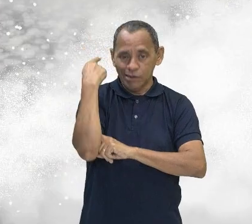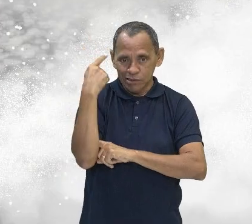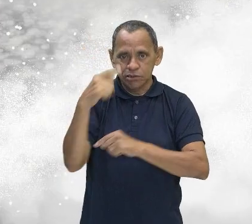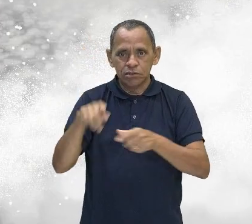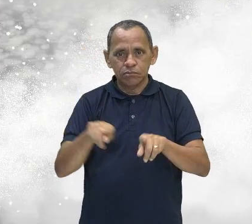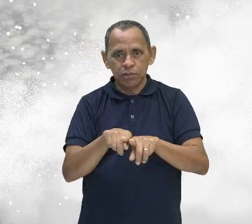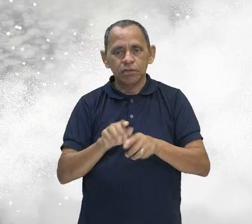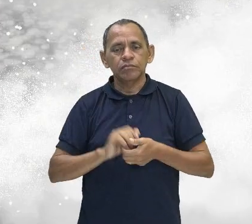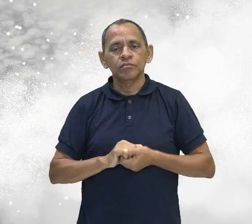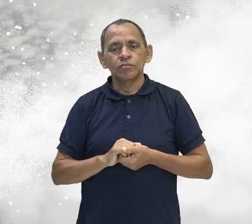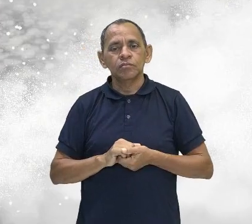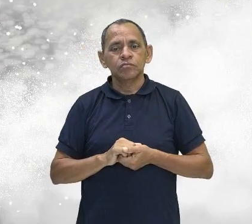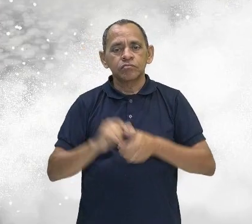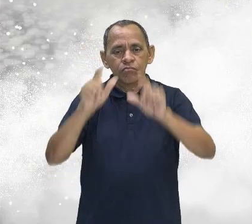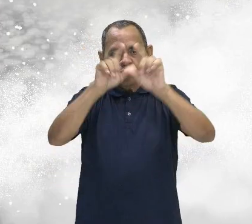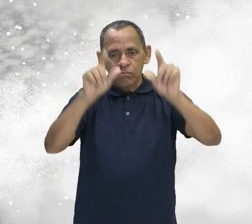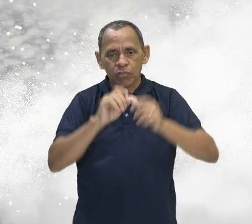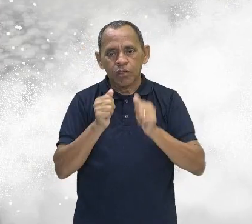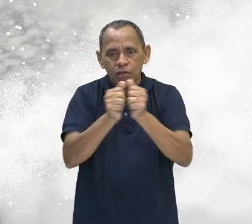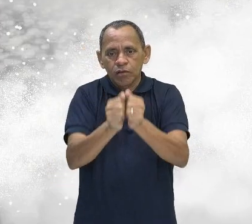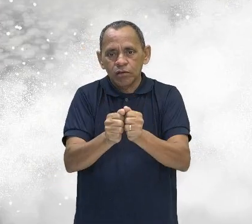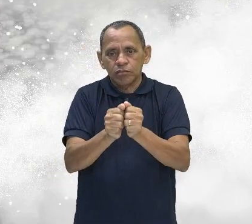Então acompanhem essa declamação.